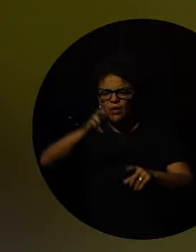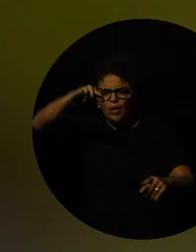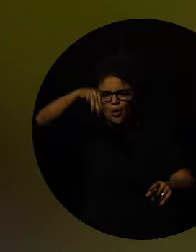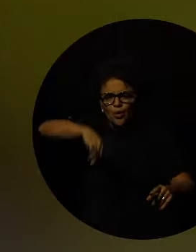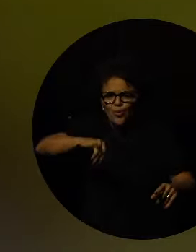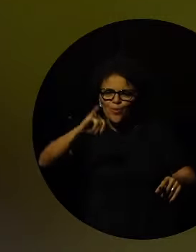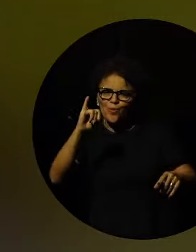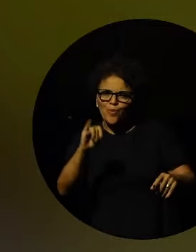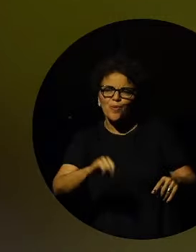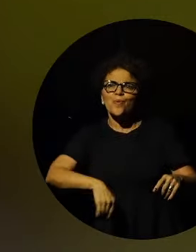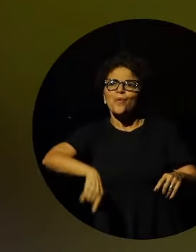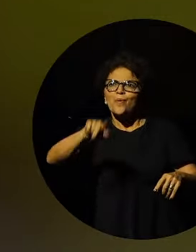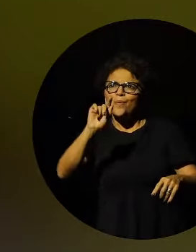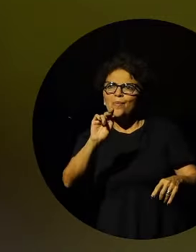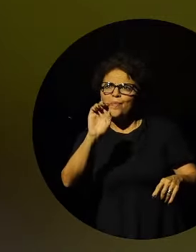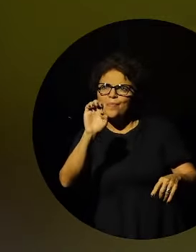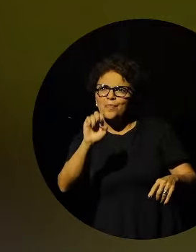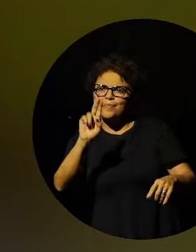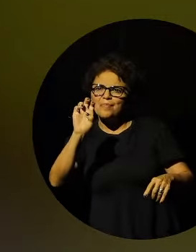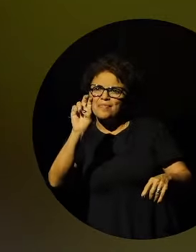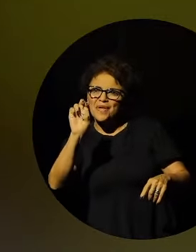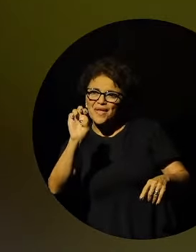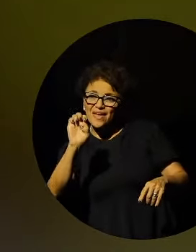pediu ajuda.